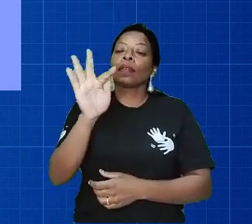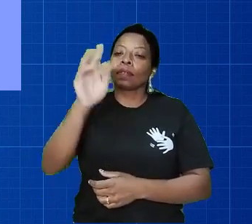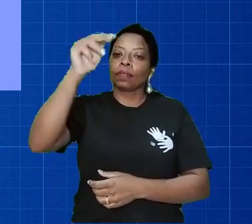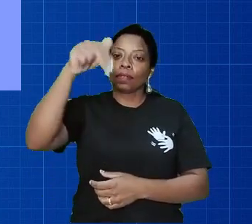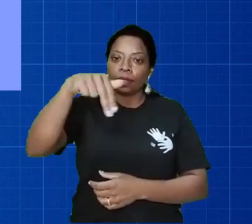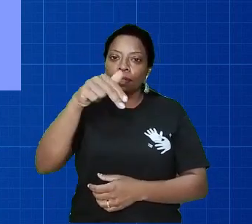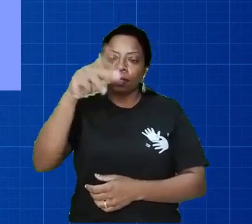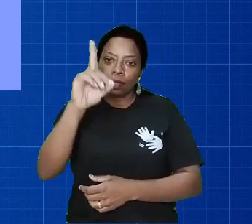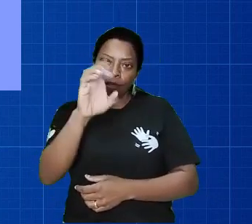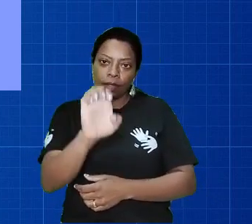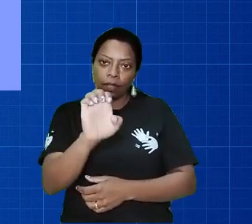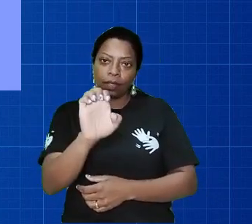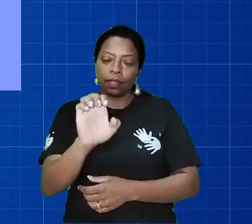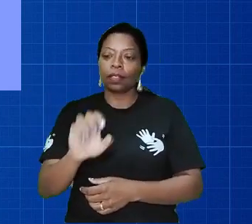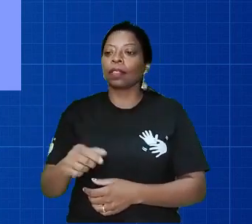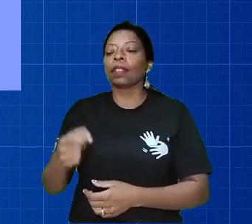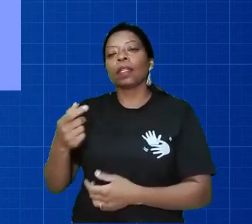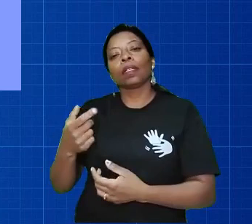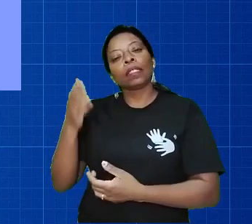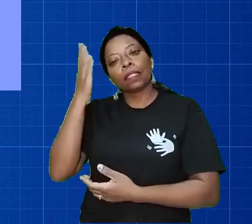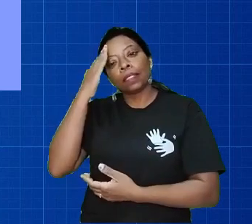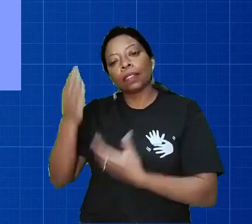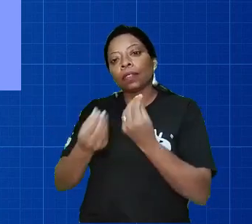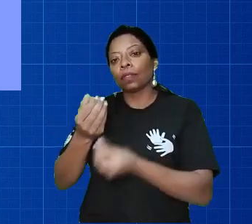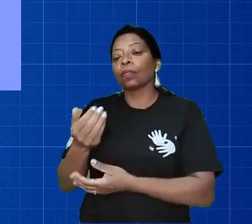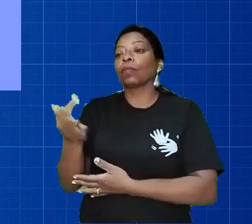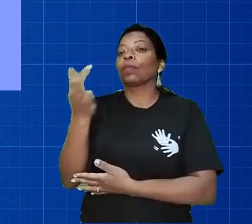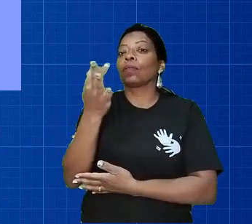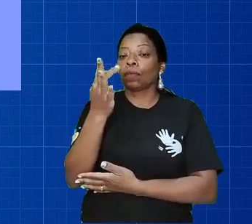unidade executora, ela é chamada de UEX.